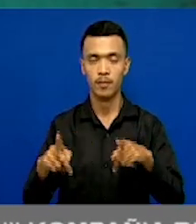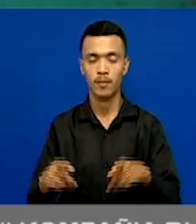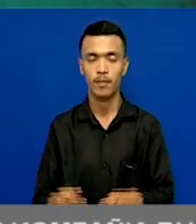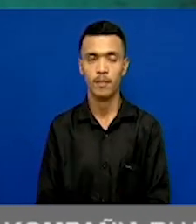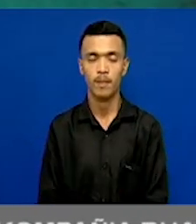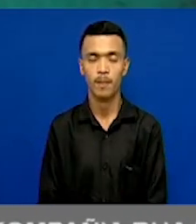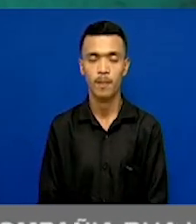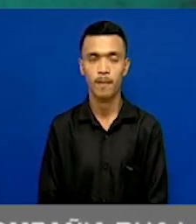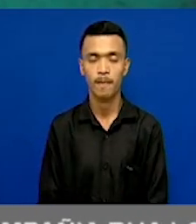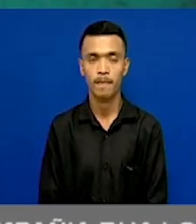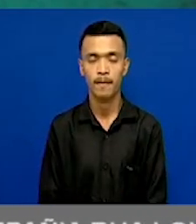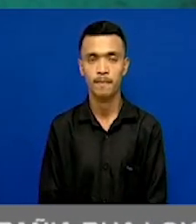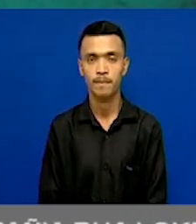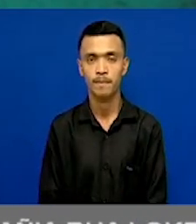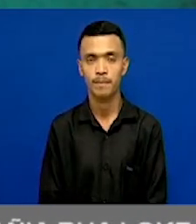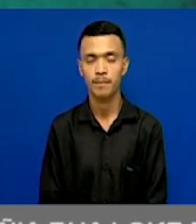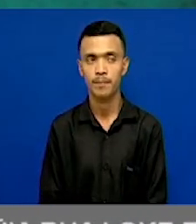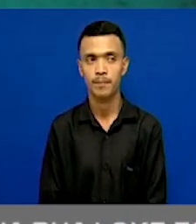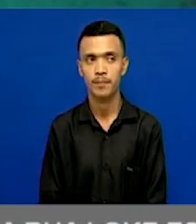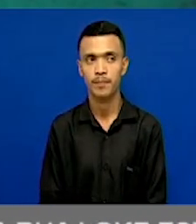sem ruas, sem amoras.